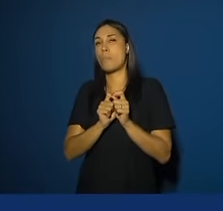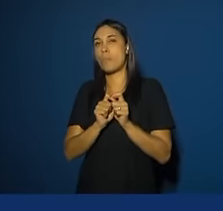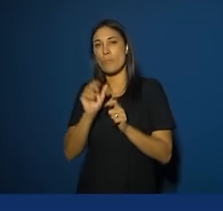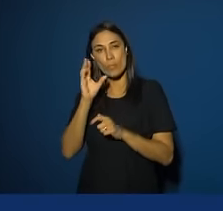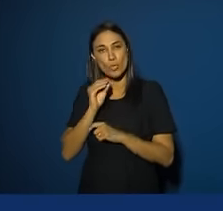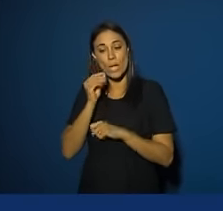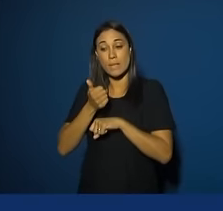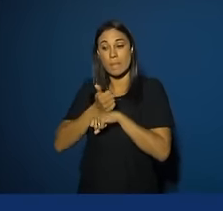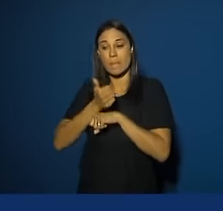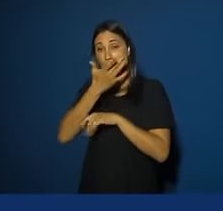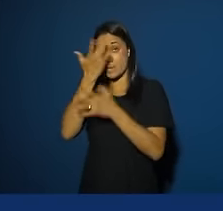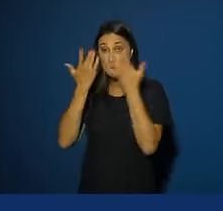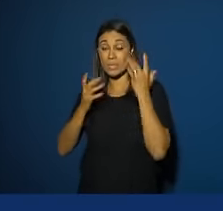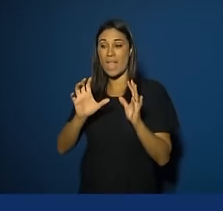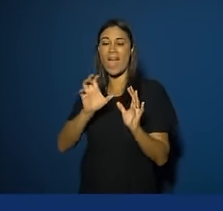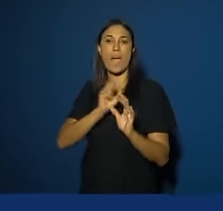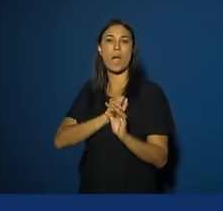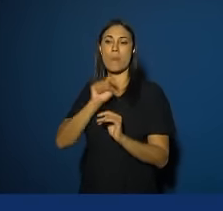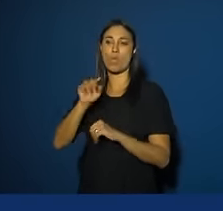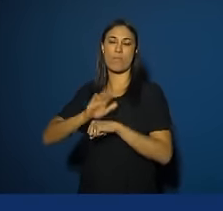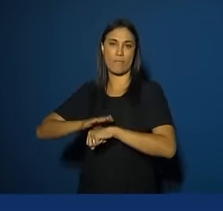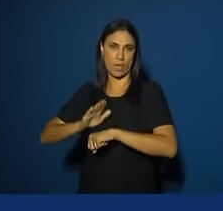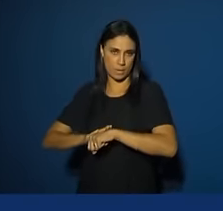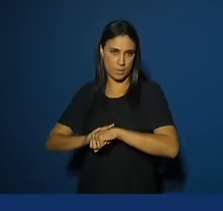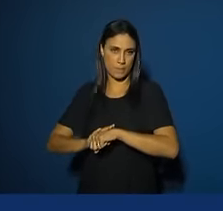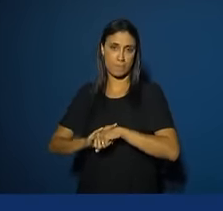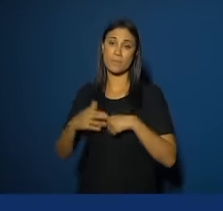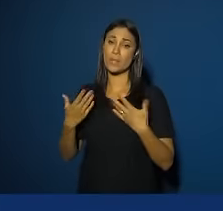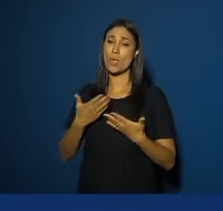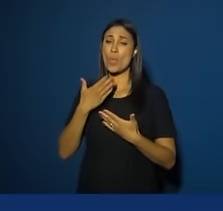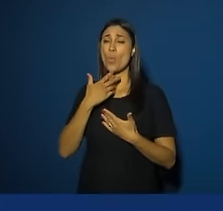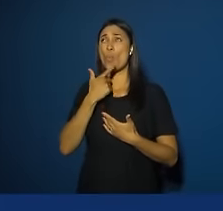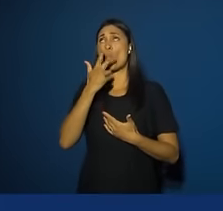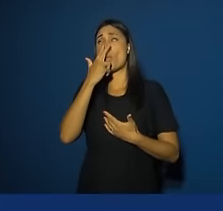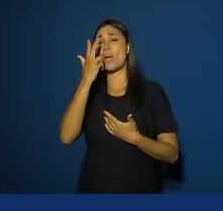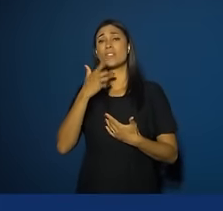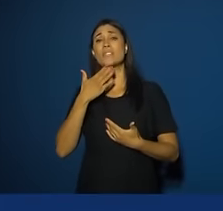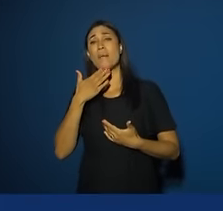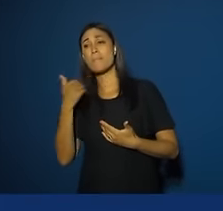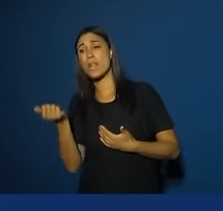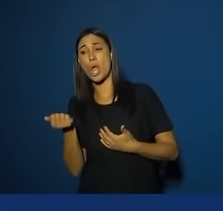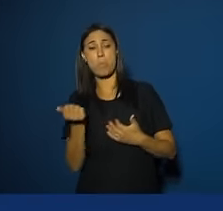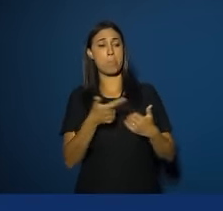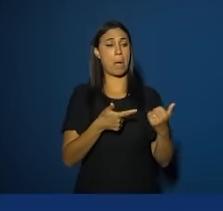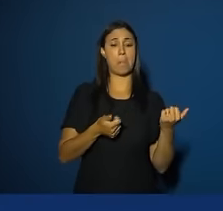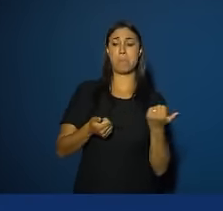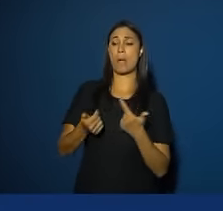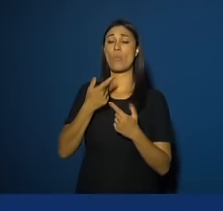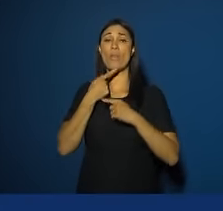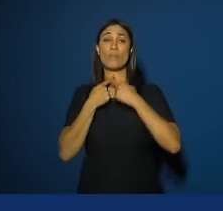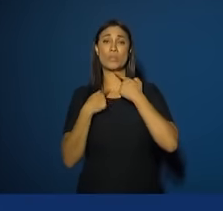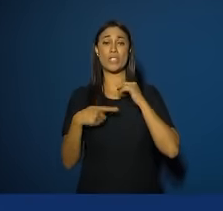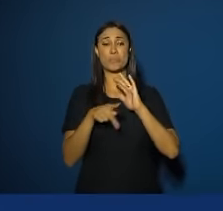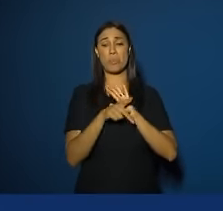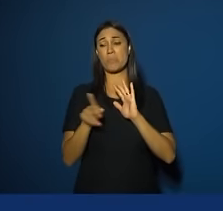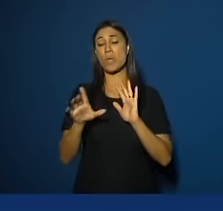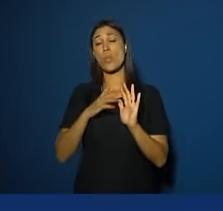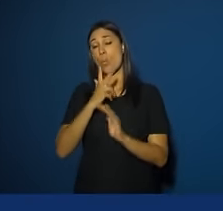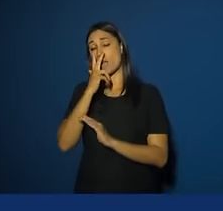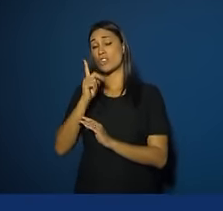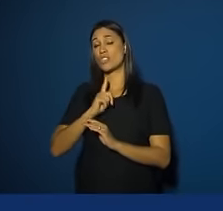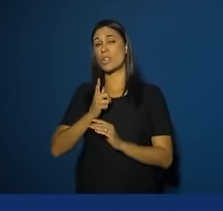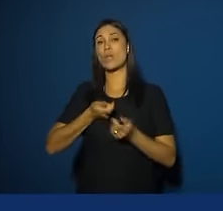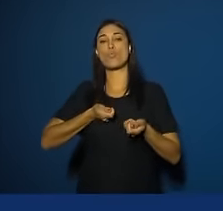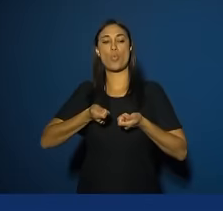e e e eu acho que isso é maior do que o desejo de a de B de ser eu acho que a gente tem suficiente